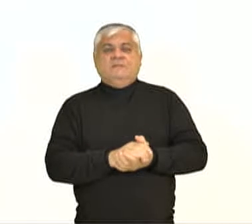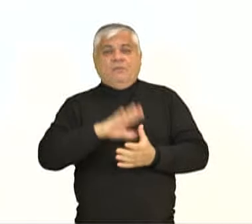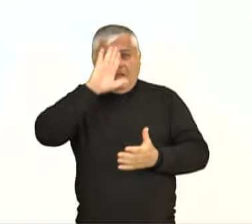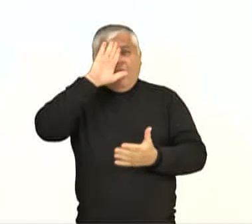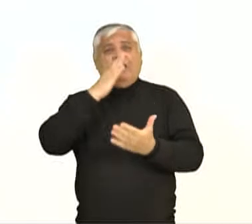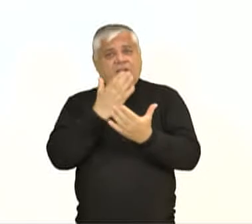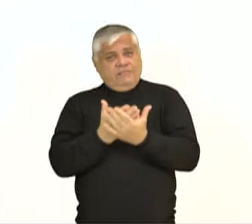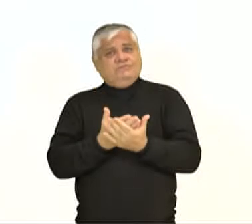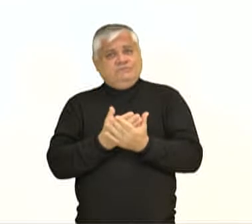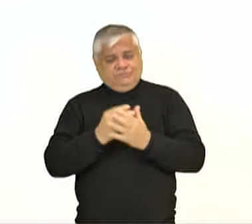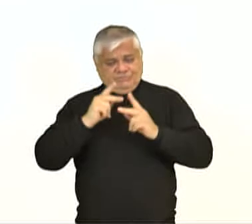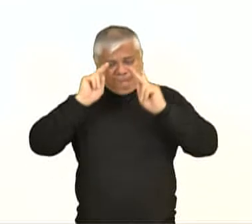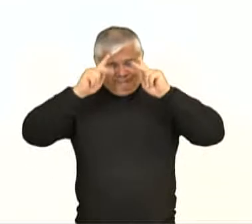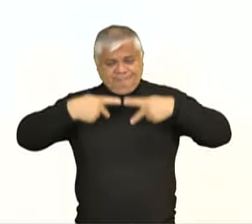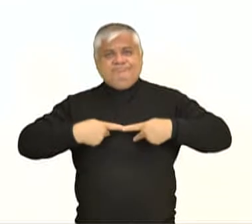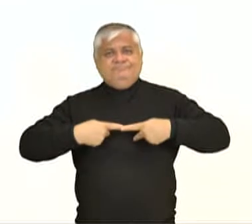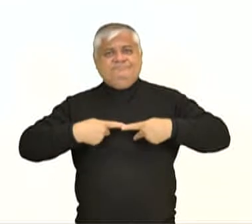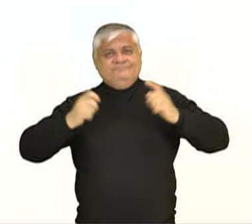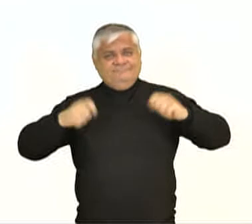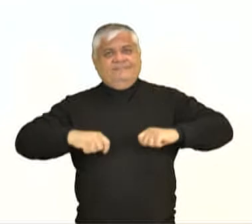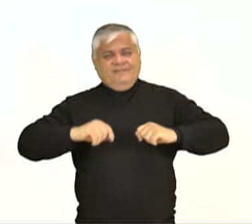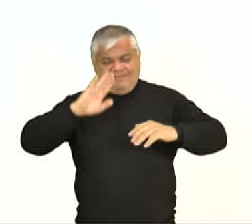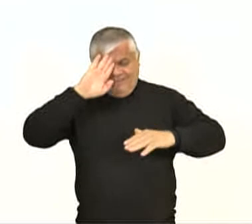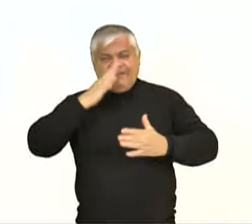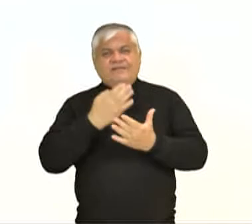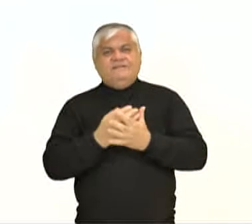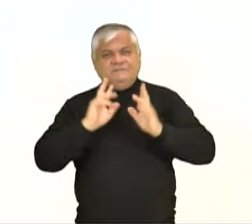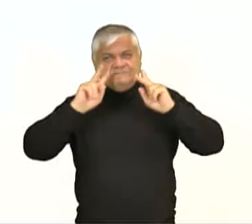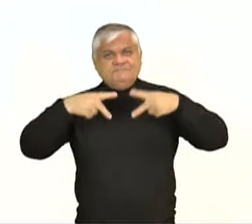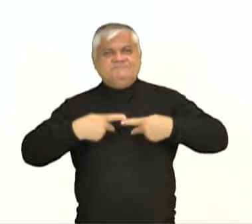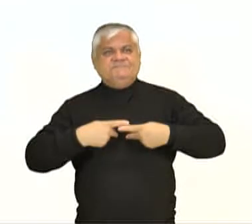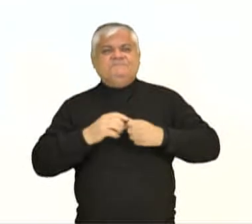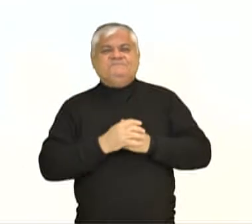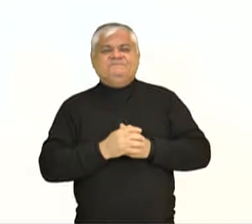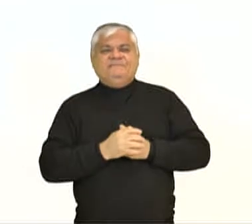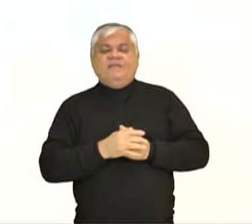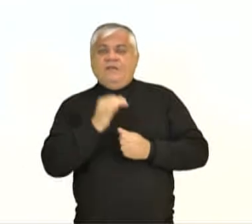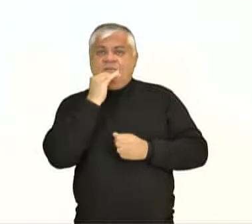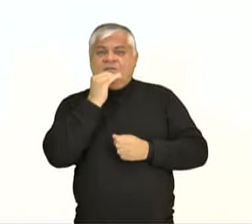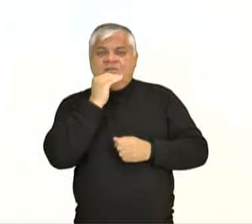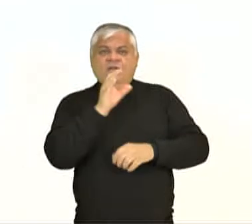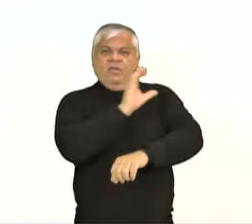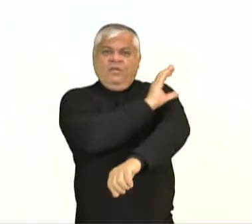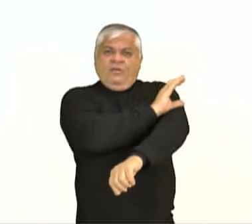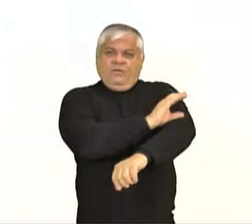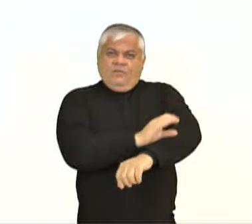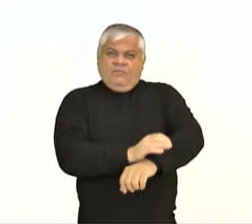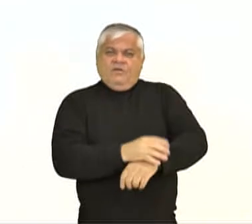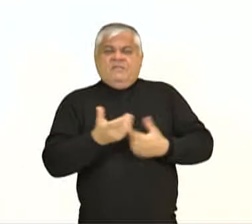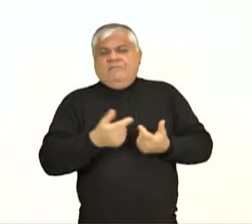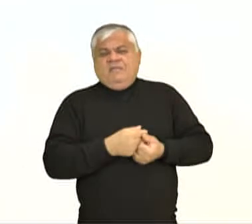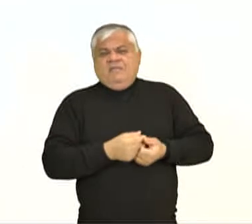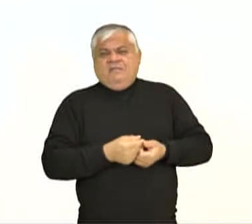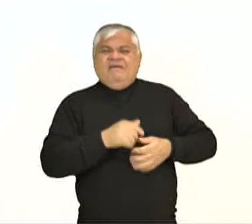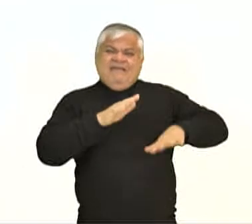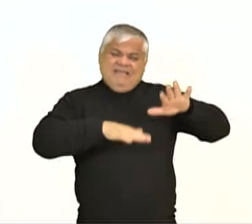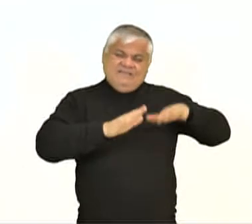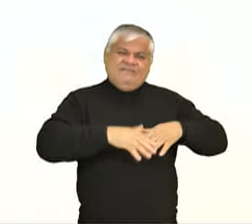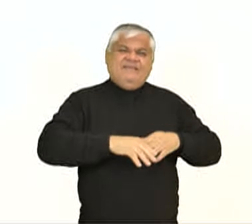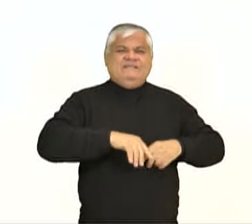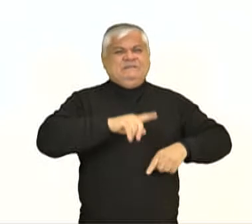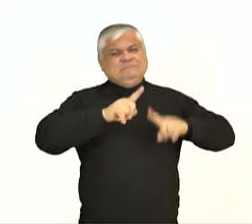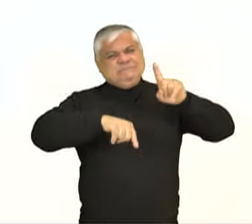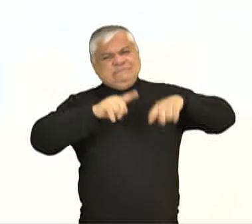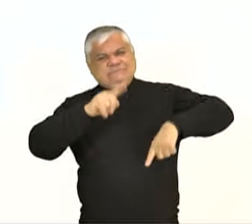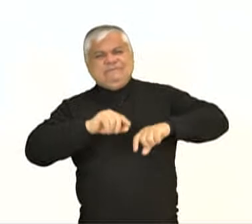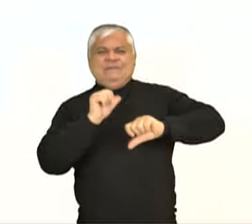você, né? Então essa ideia de acreditar em você. É difícil ter comportamentos desejáveis a todo momento, né? Afinal de contas nós